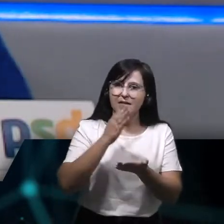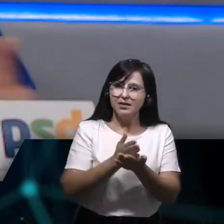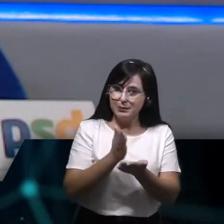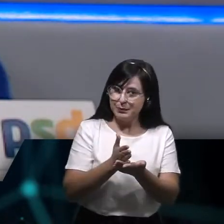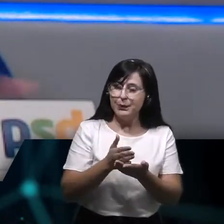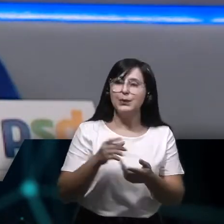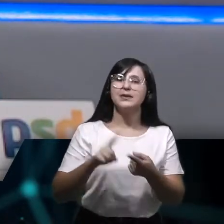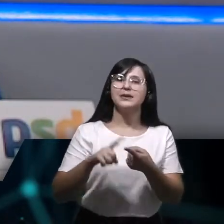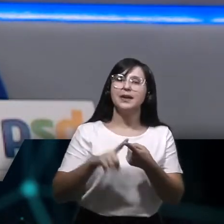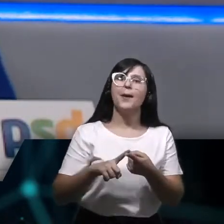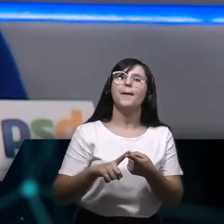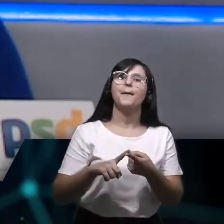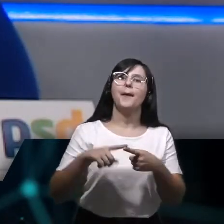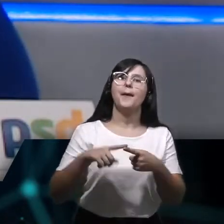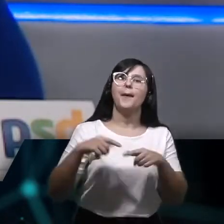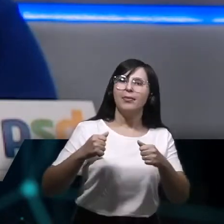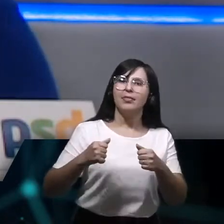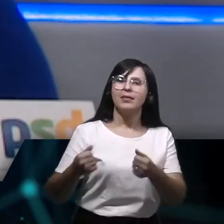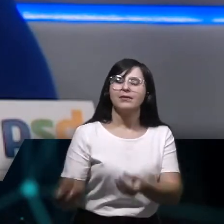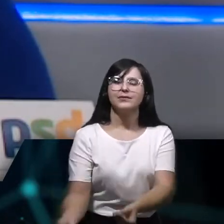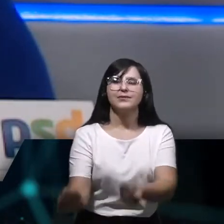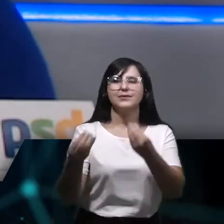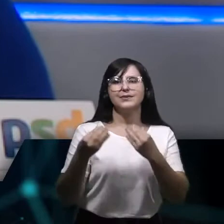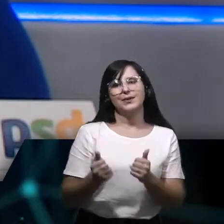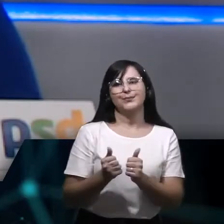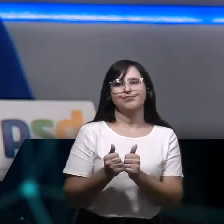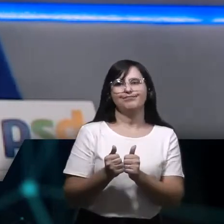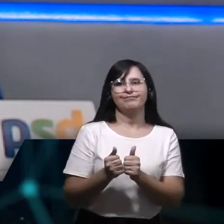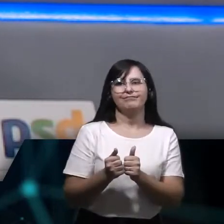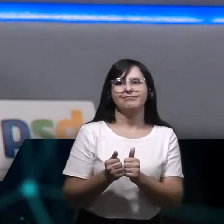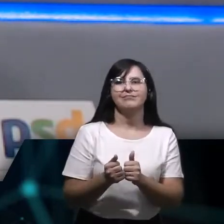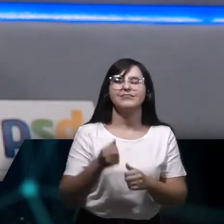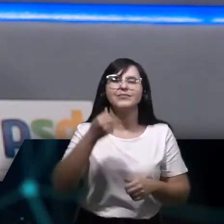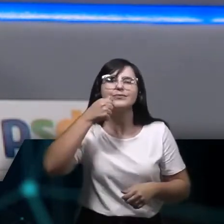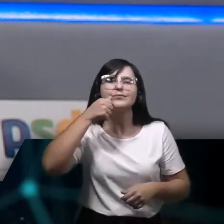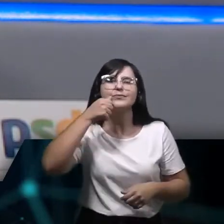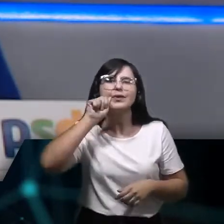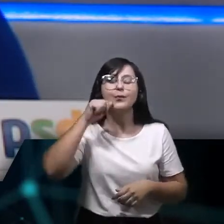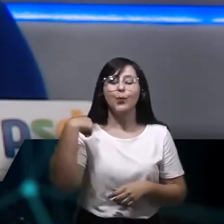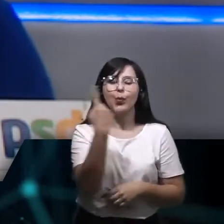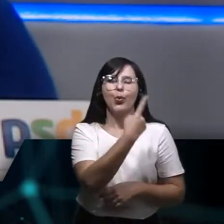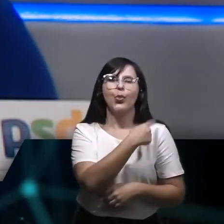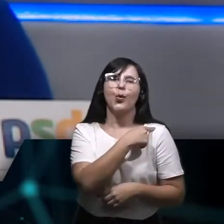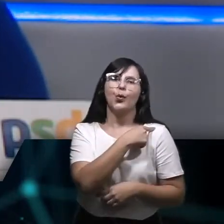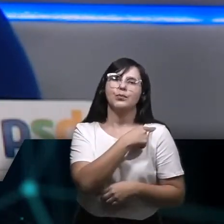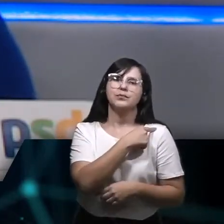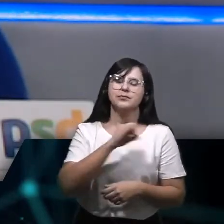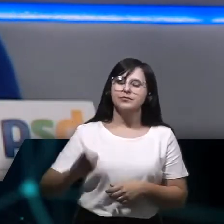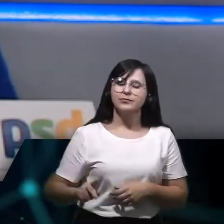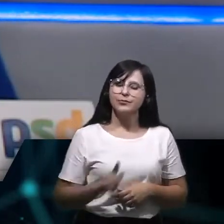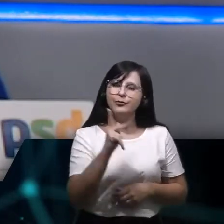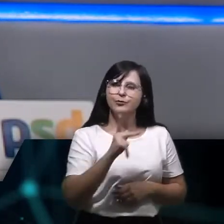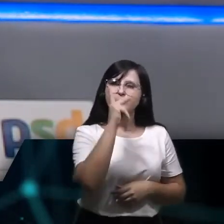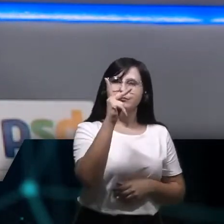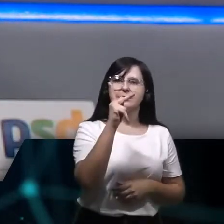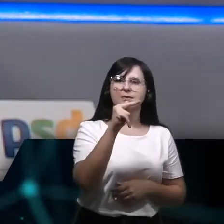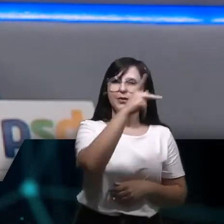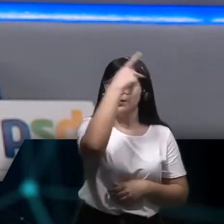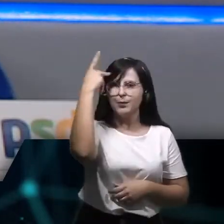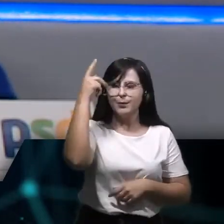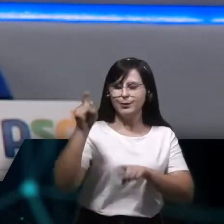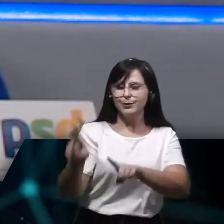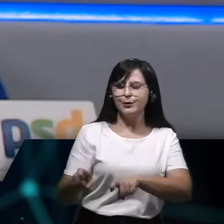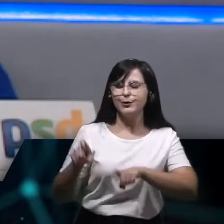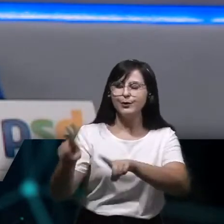pão. Com a gente não precisa não, a gente valoriza o agricultor familiar, a gente compra hoje aproximadamente